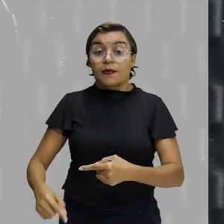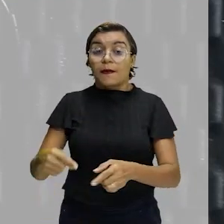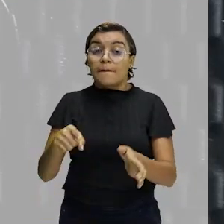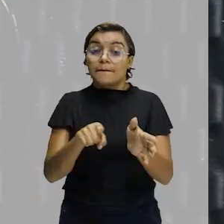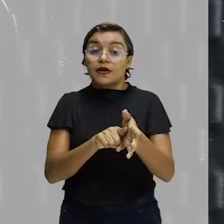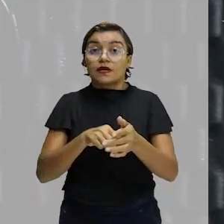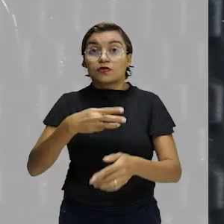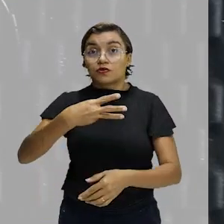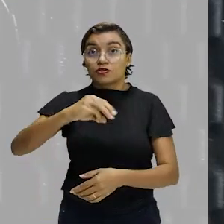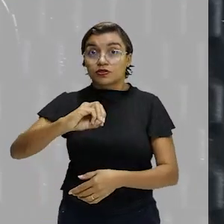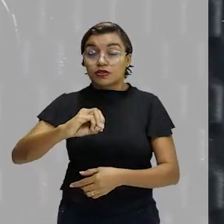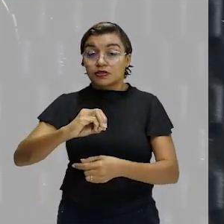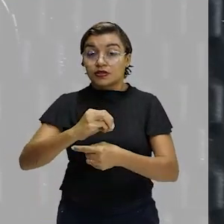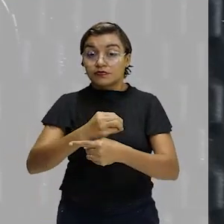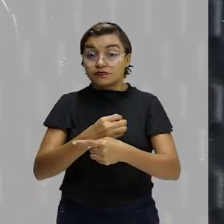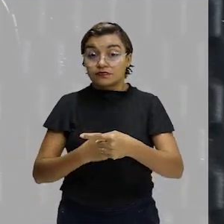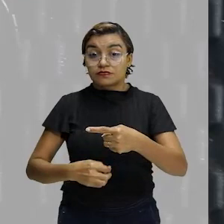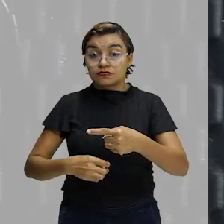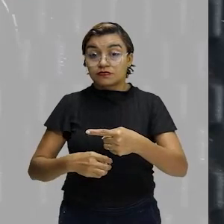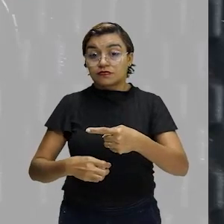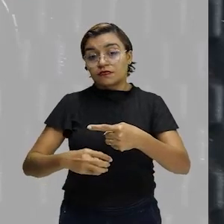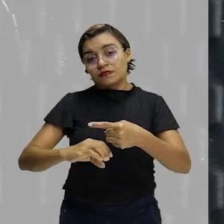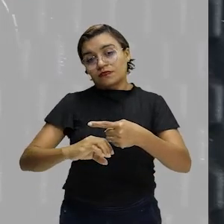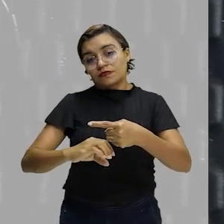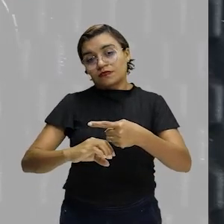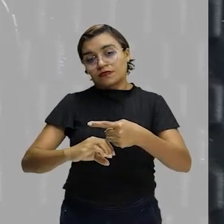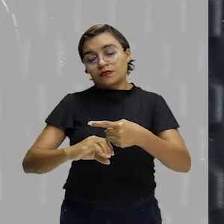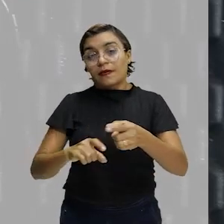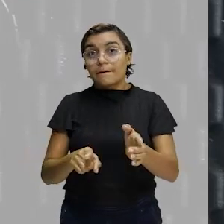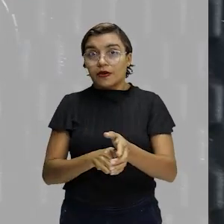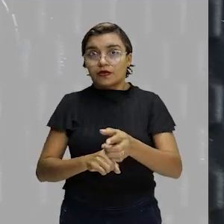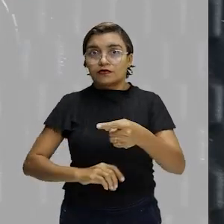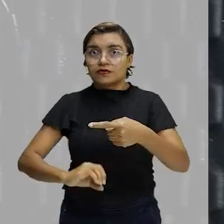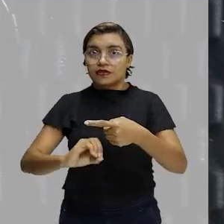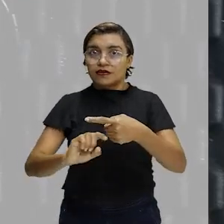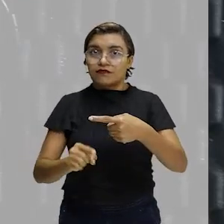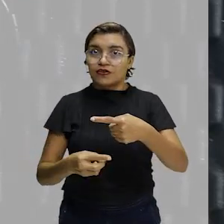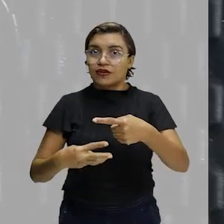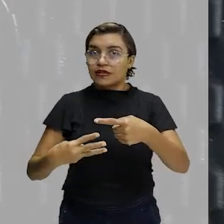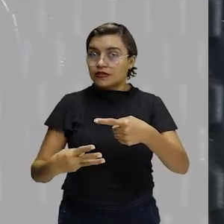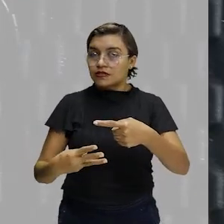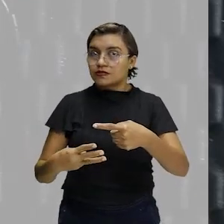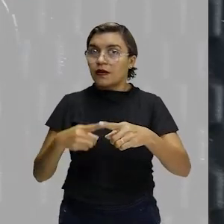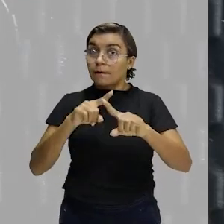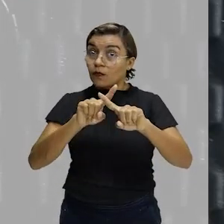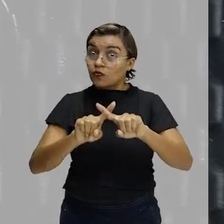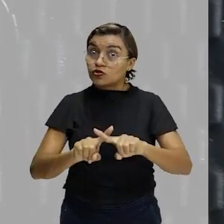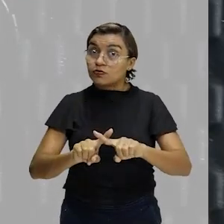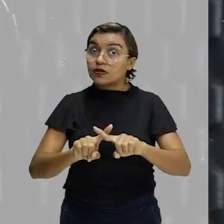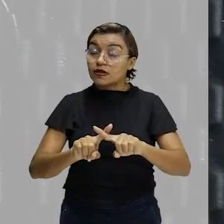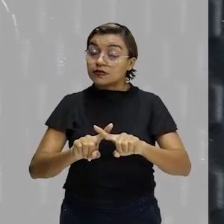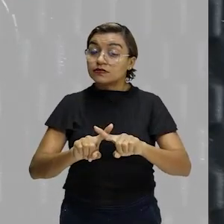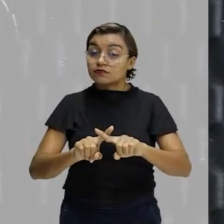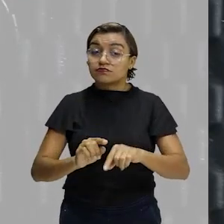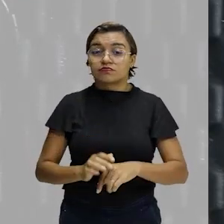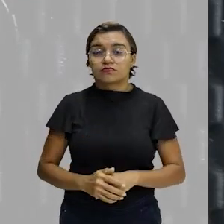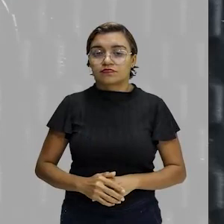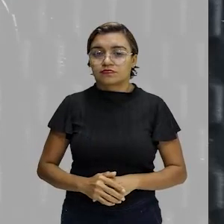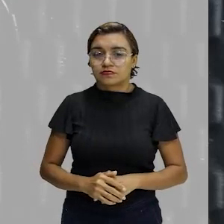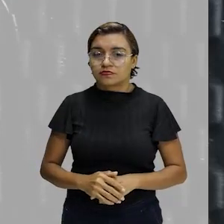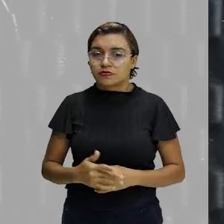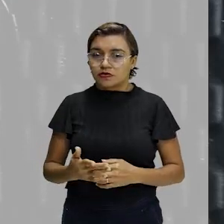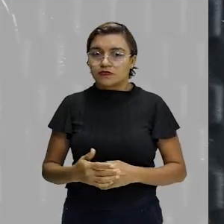30 dividido pelo menos 0,3. Gente, isso aqui é uma multiplicação, é menos 1 vezes